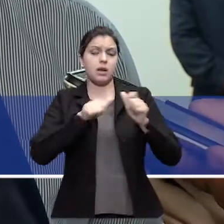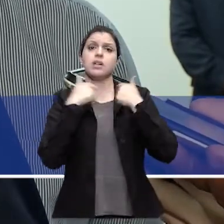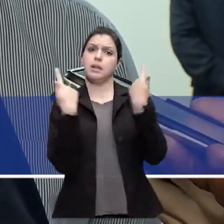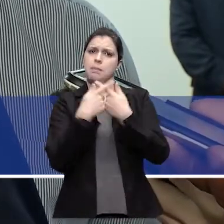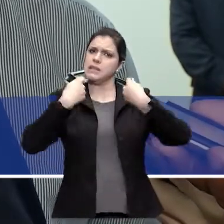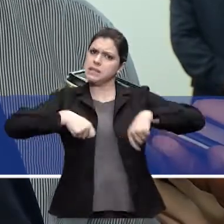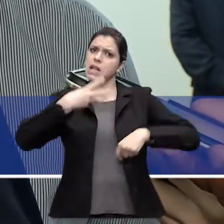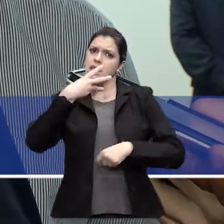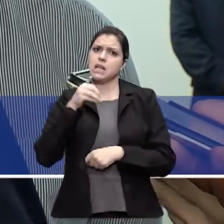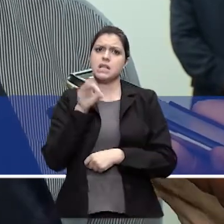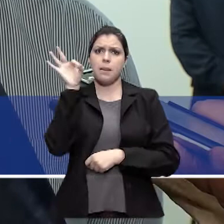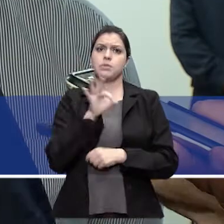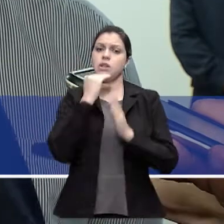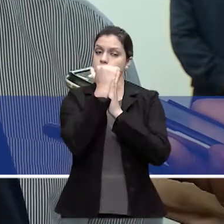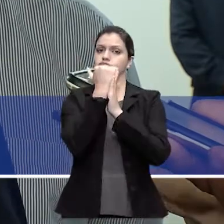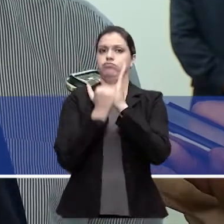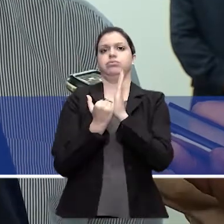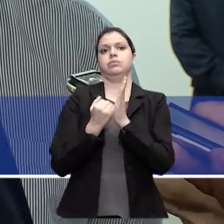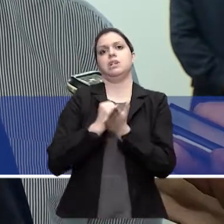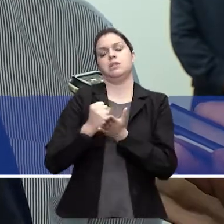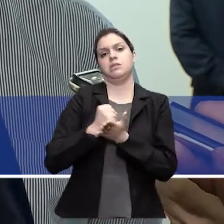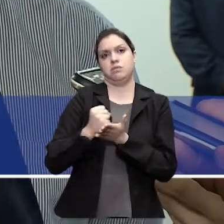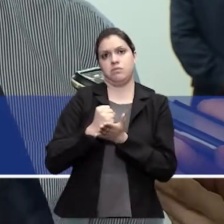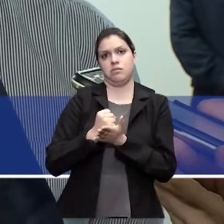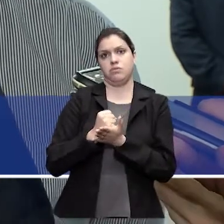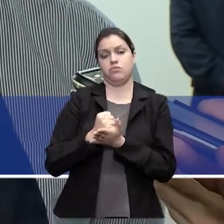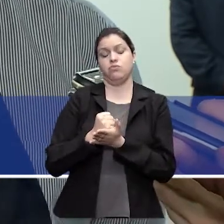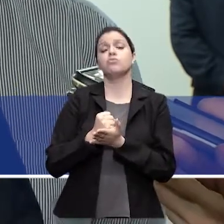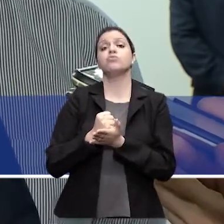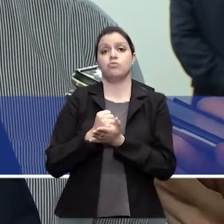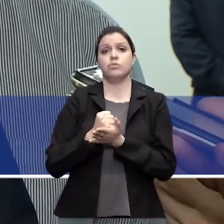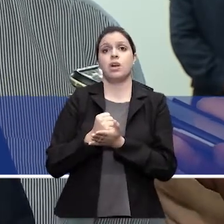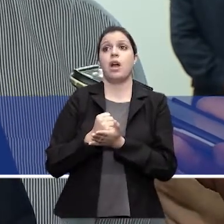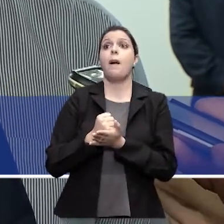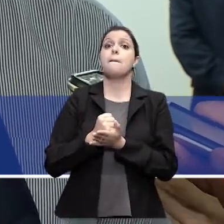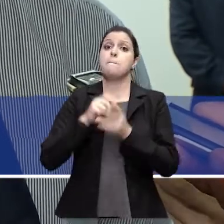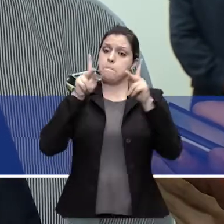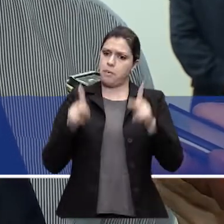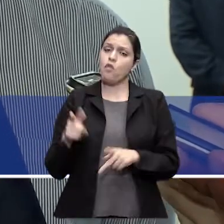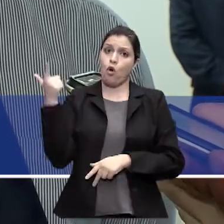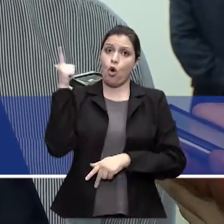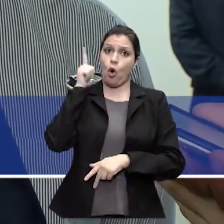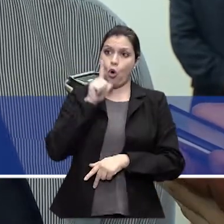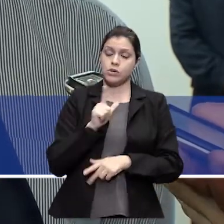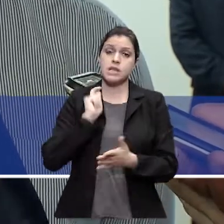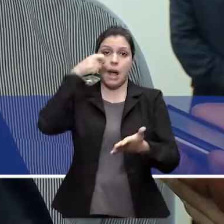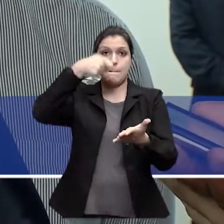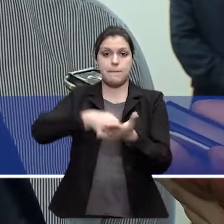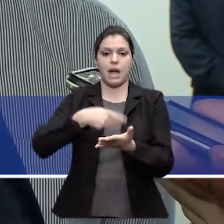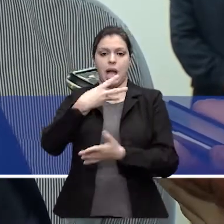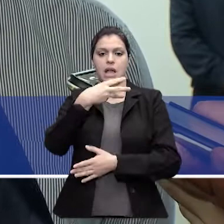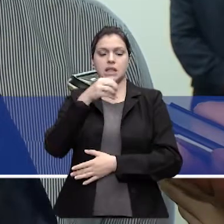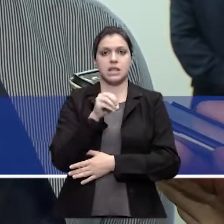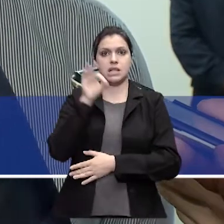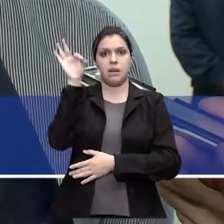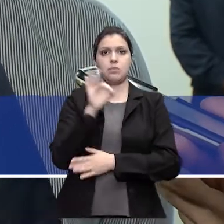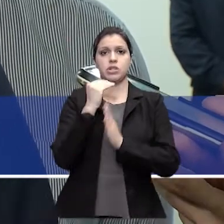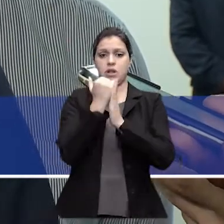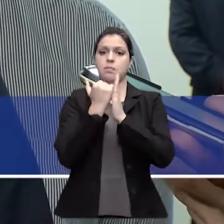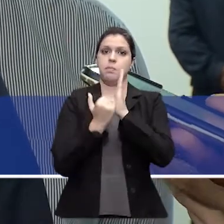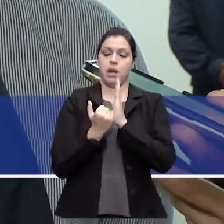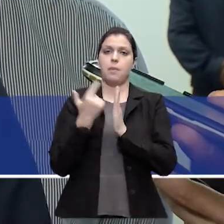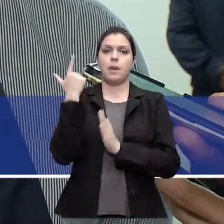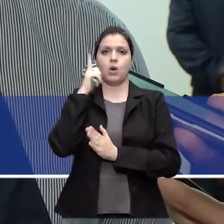Então, nós cobramos da Assembleia hoje que realmente os 30% seja reduzido nas taxas cartoriais, que a população consiga